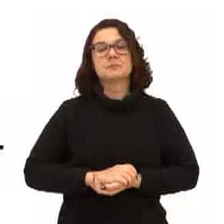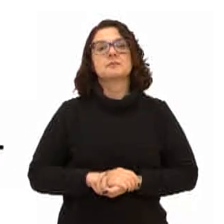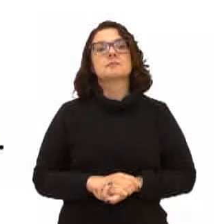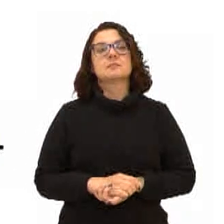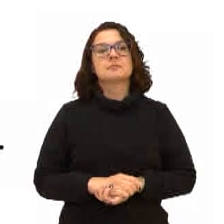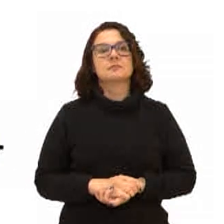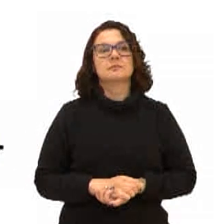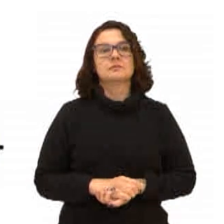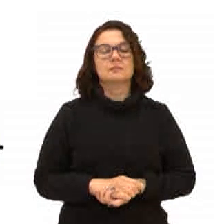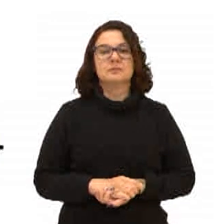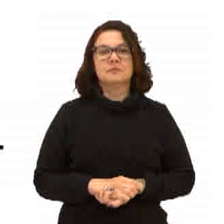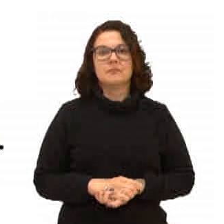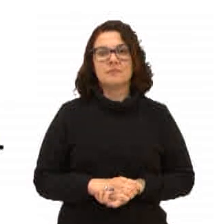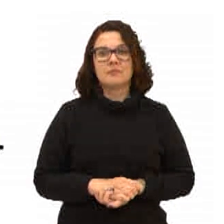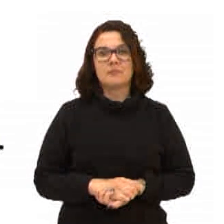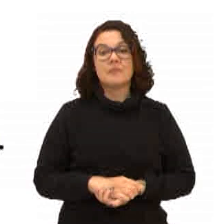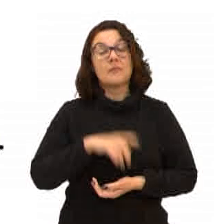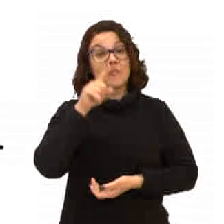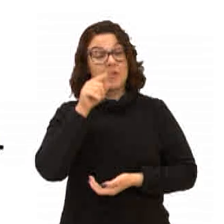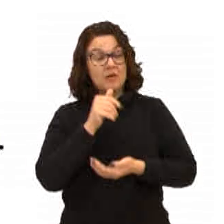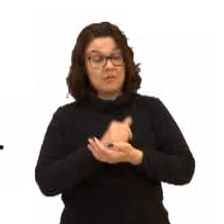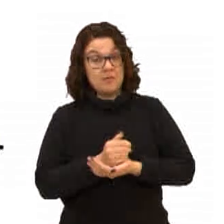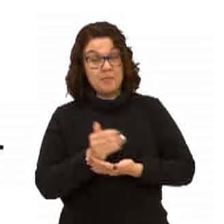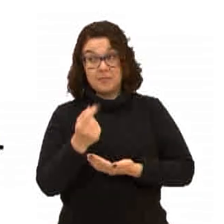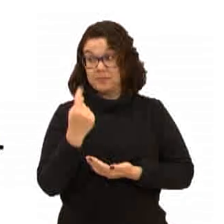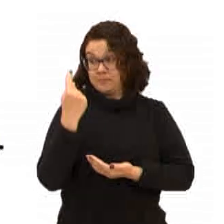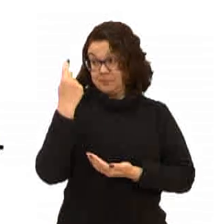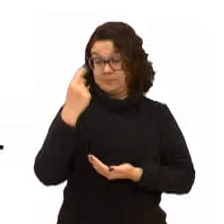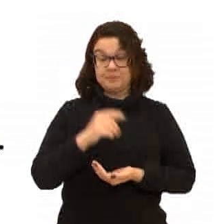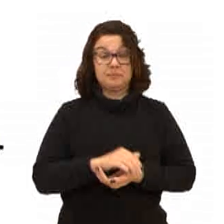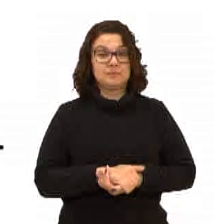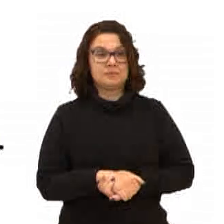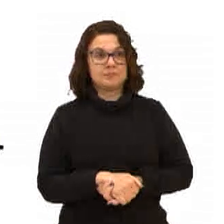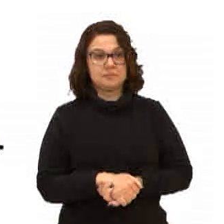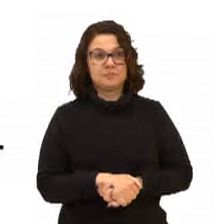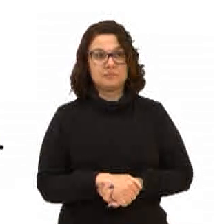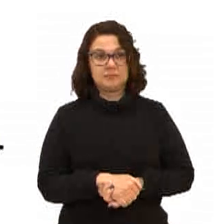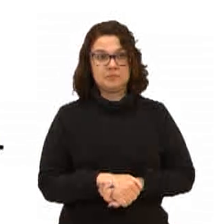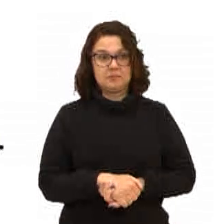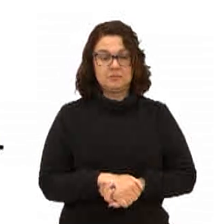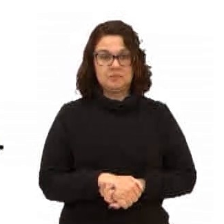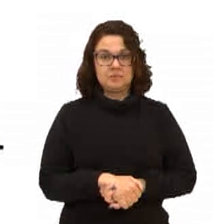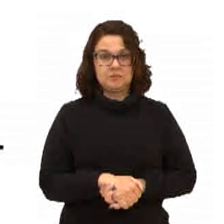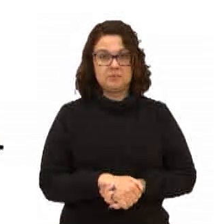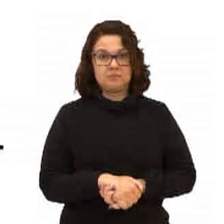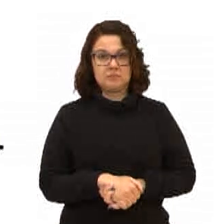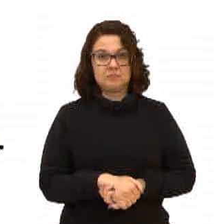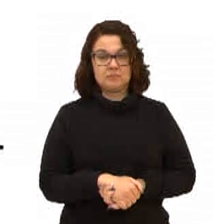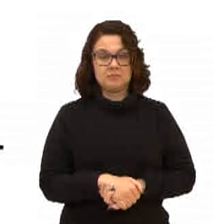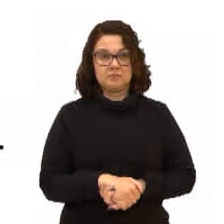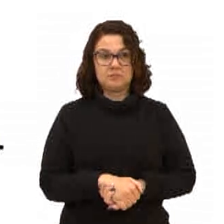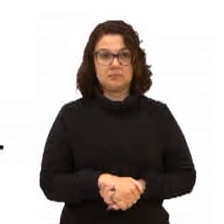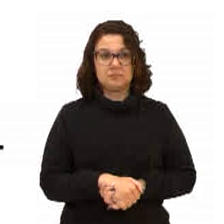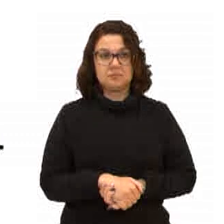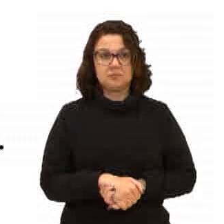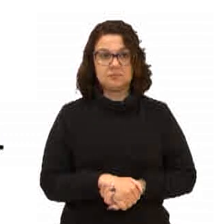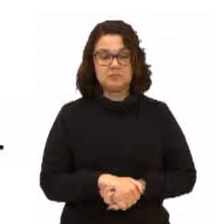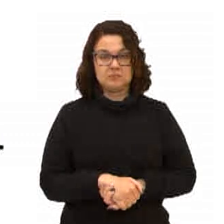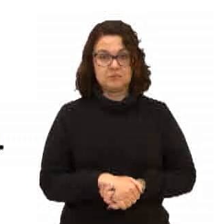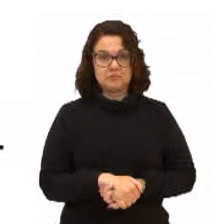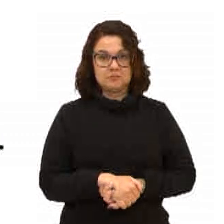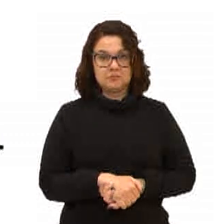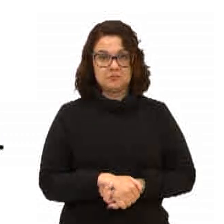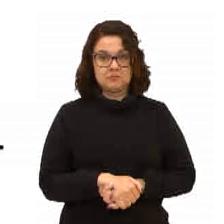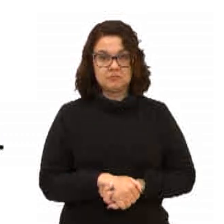em el segundo párrafo, em um princípio, em este dia, solo se evaluaba la cantidad de personas que sabían leer